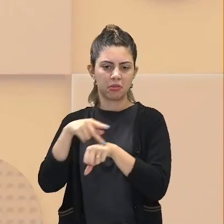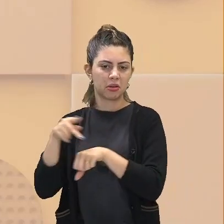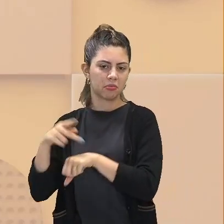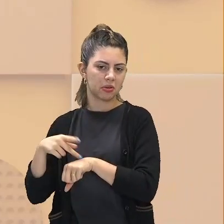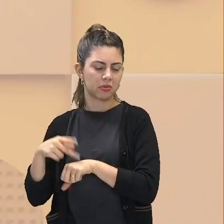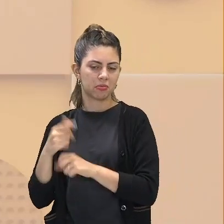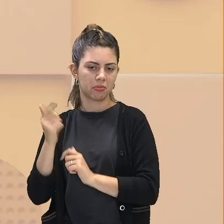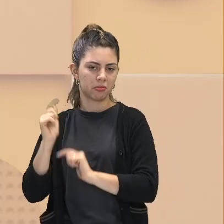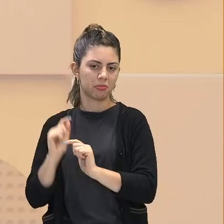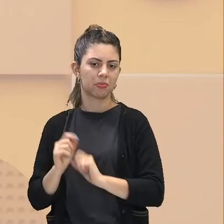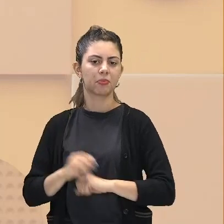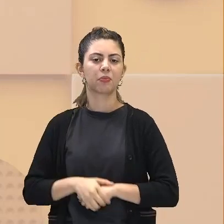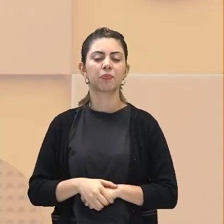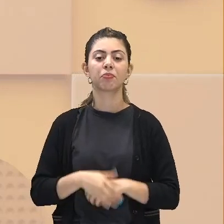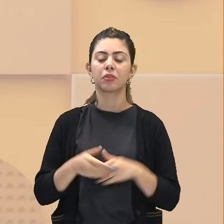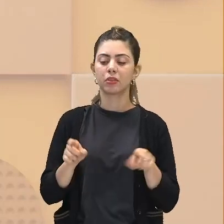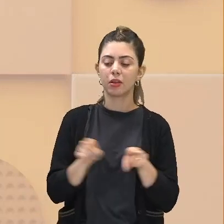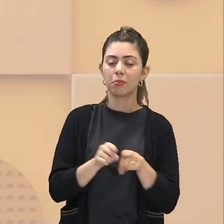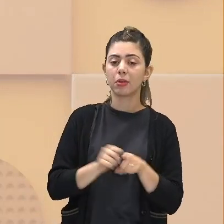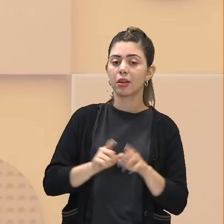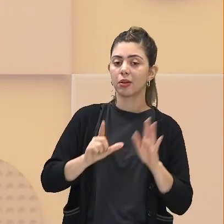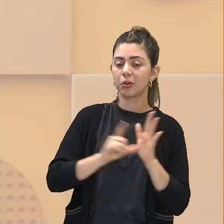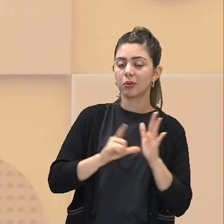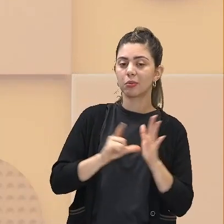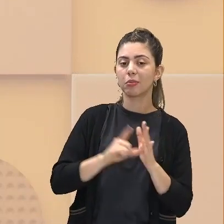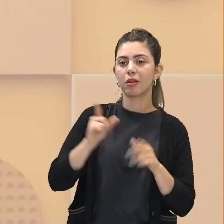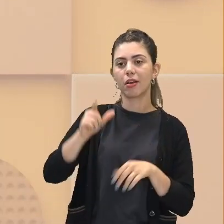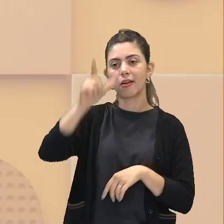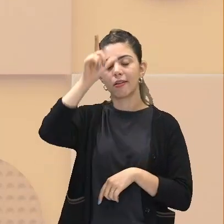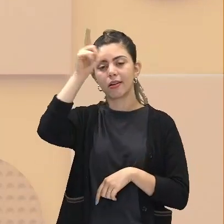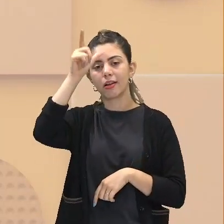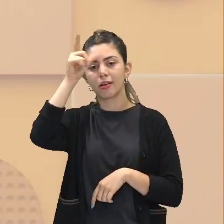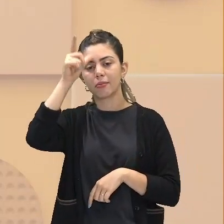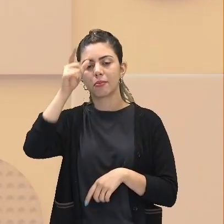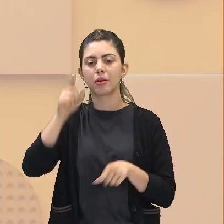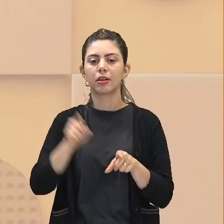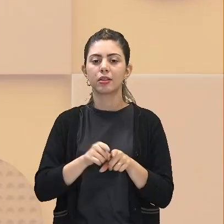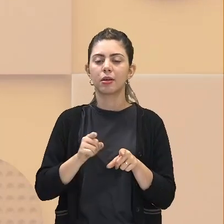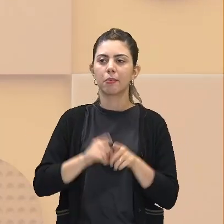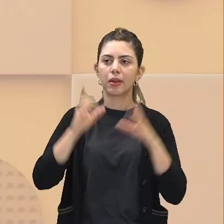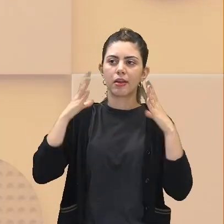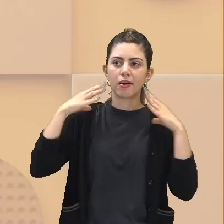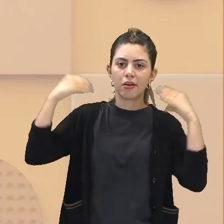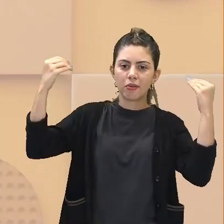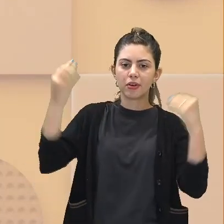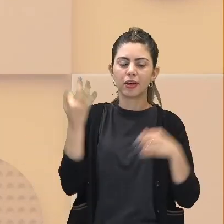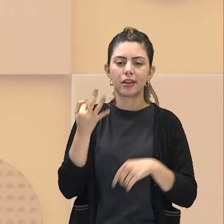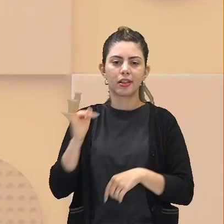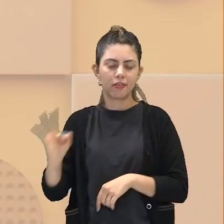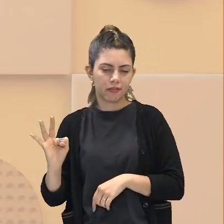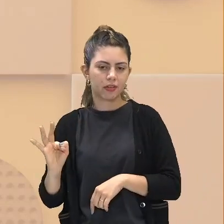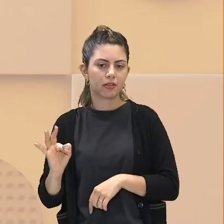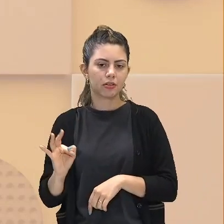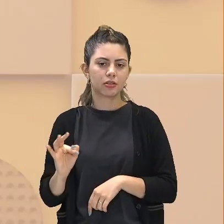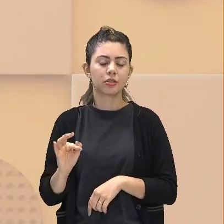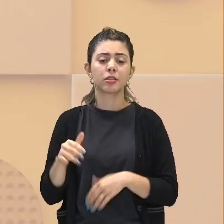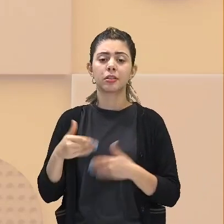o poder e a riqueza da coroa. Então, diferentemente do que a gente